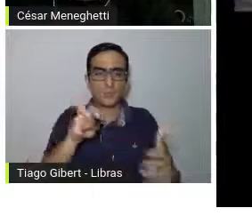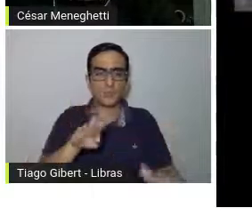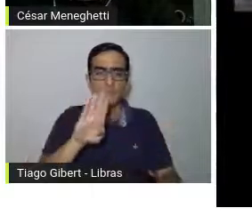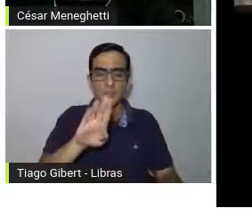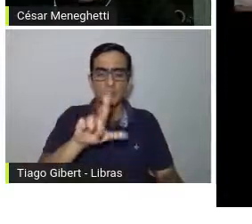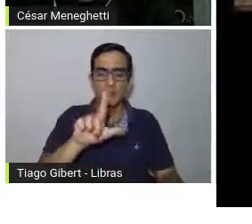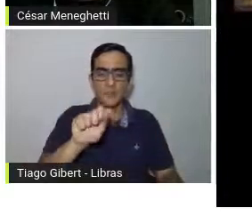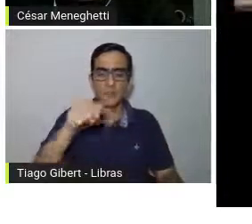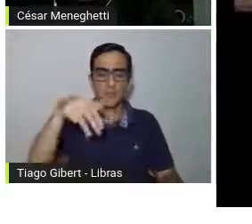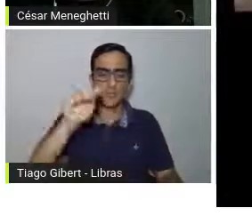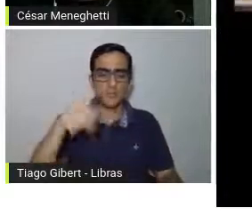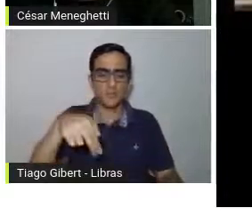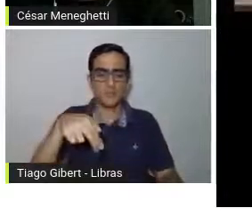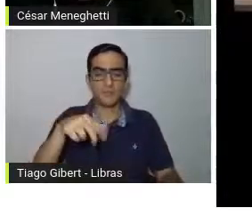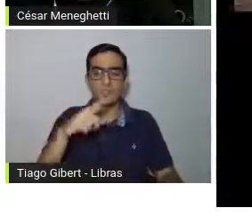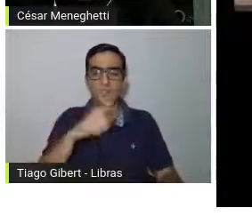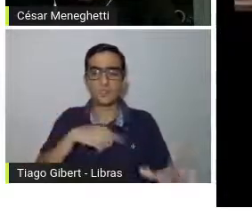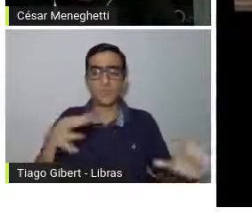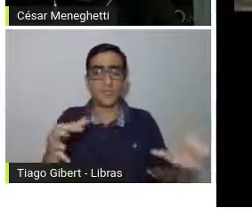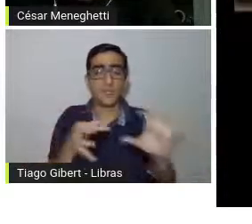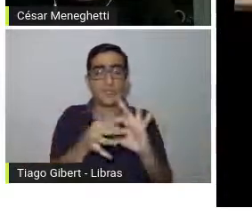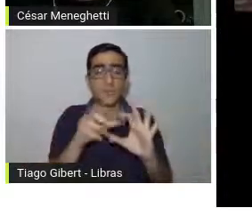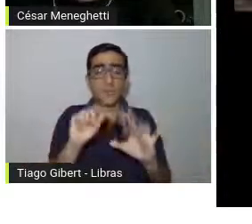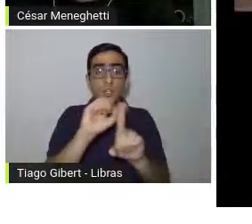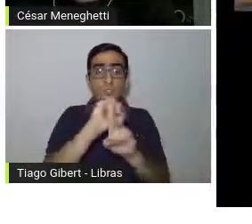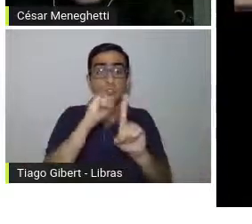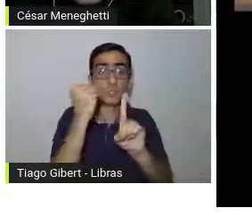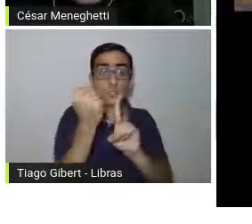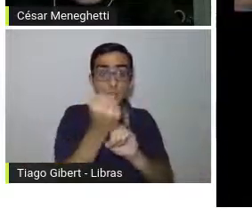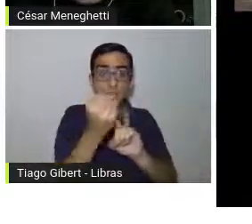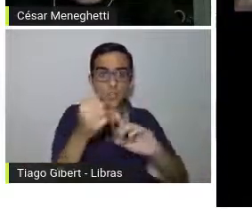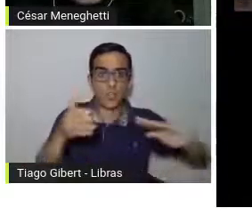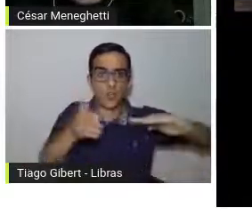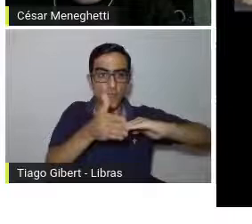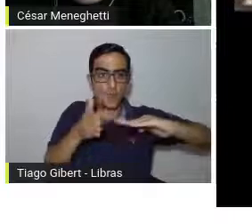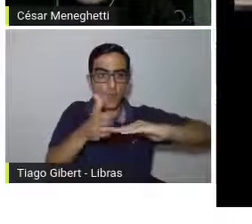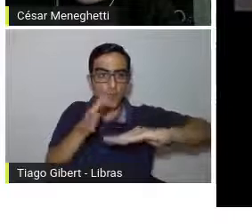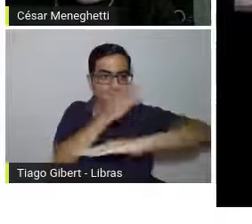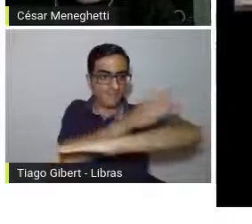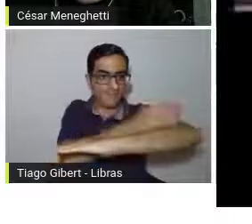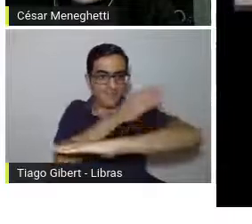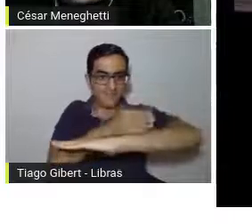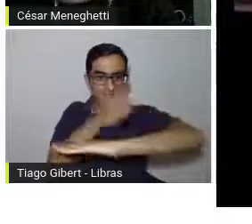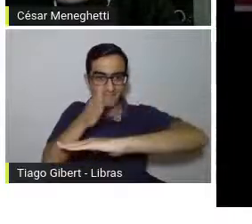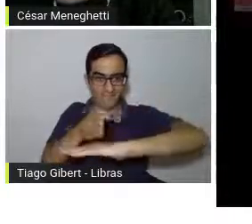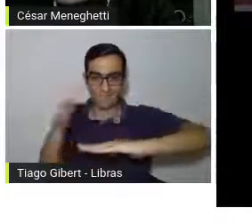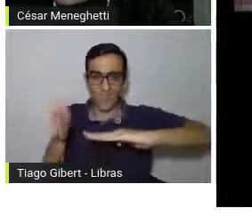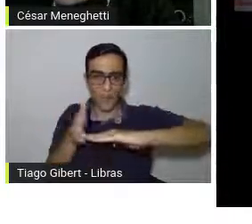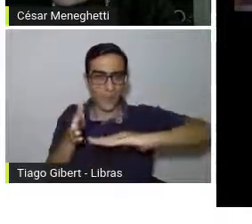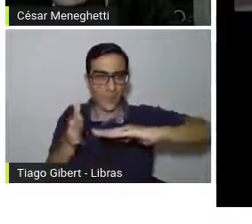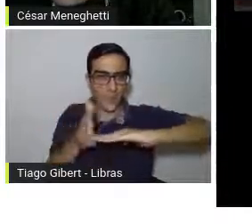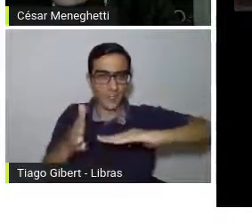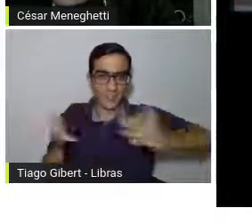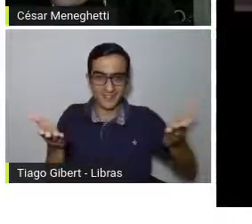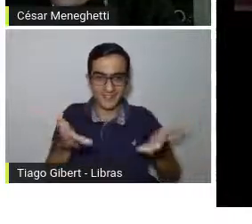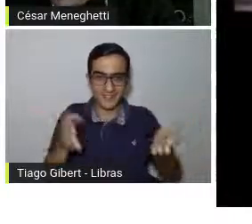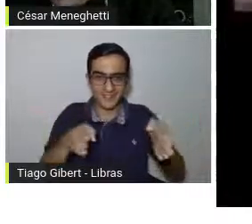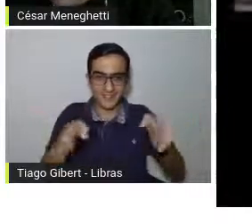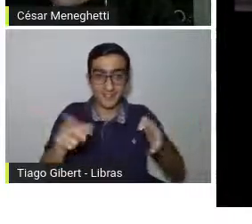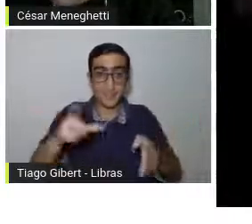Bauman e tudo, tinha a ver com a nossa sociedade contemporânea, líquida, e que você tá